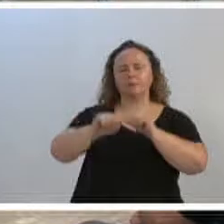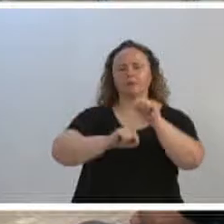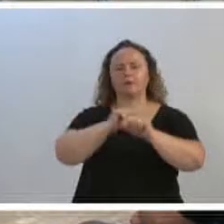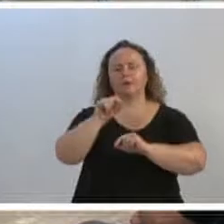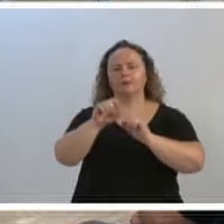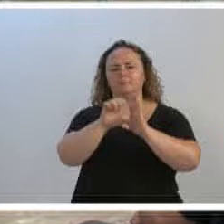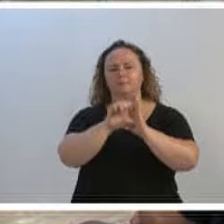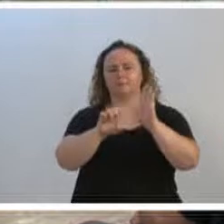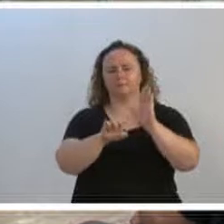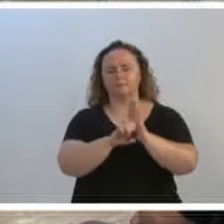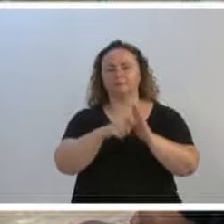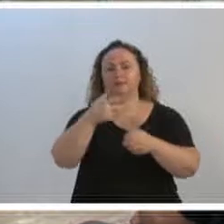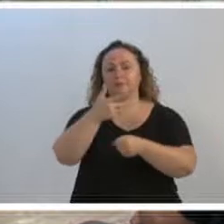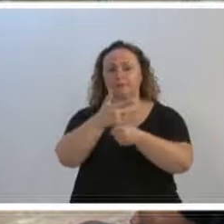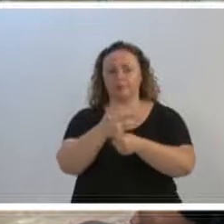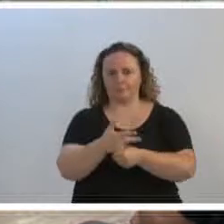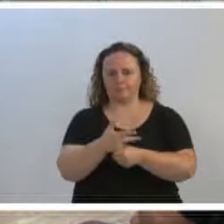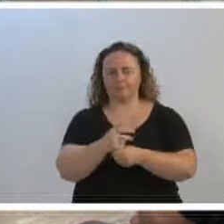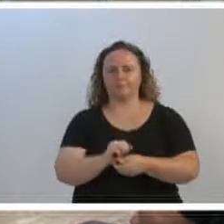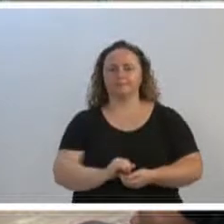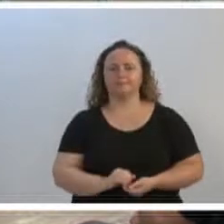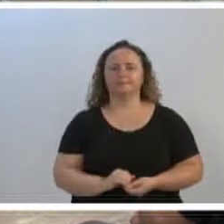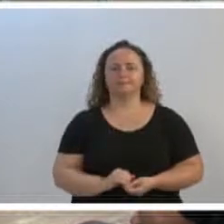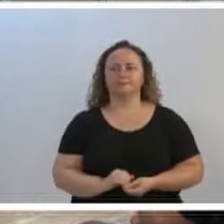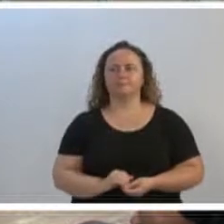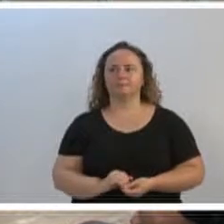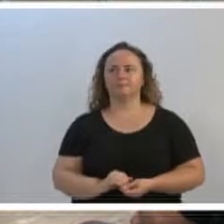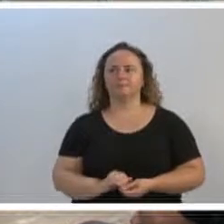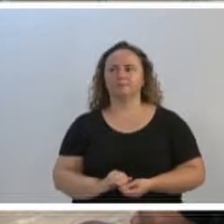Idoso. Vereador Gilson.